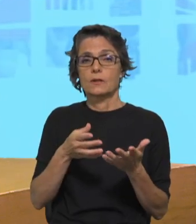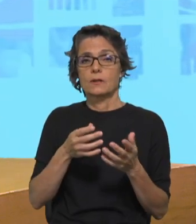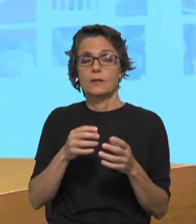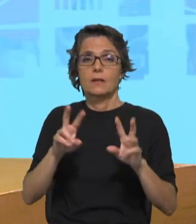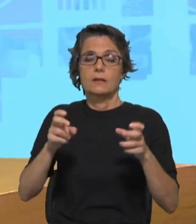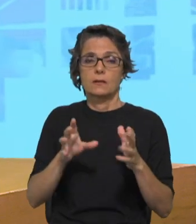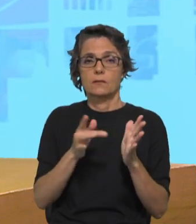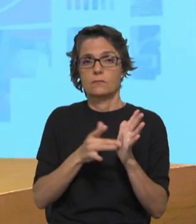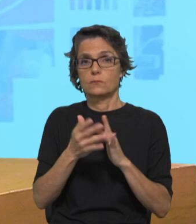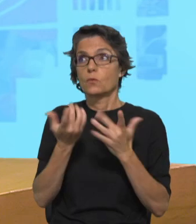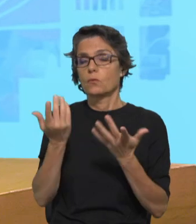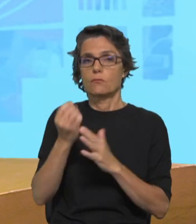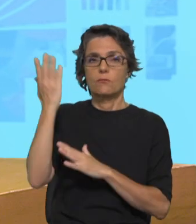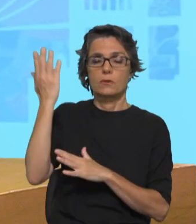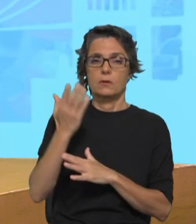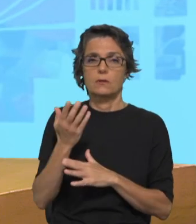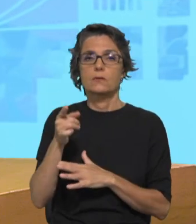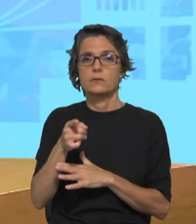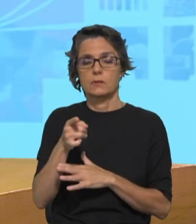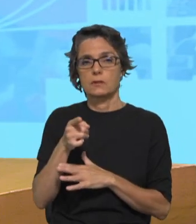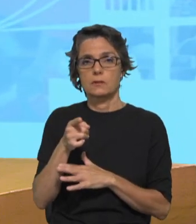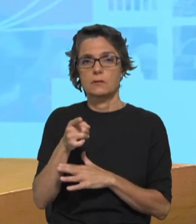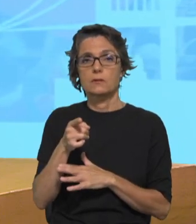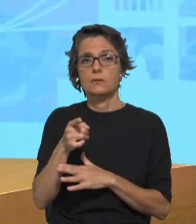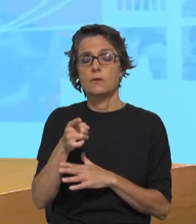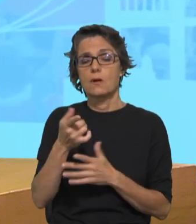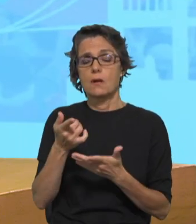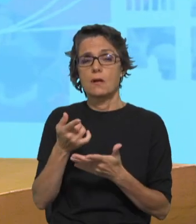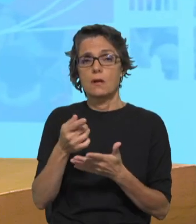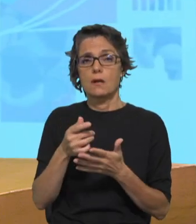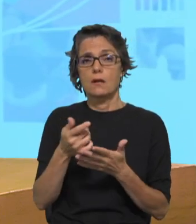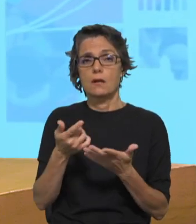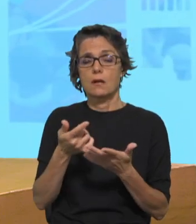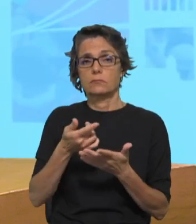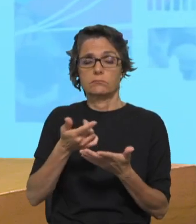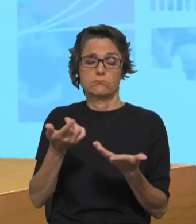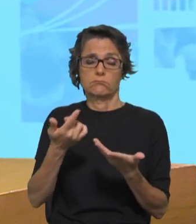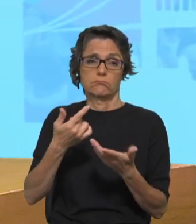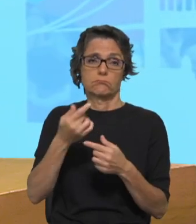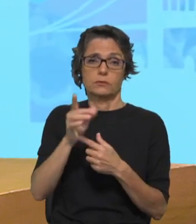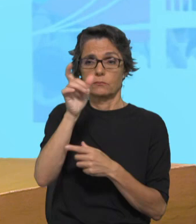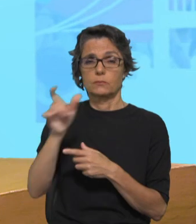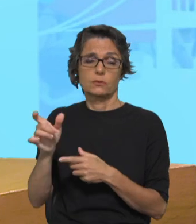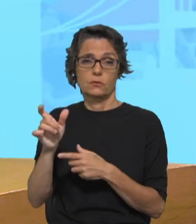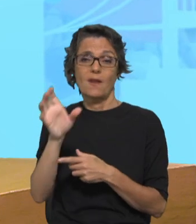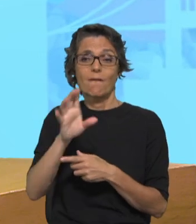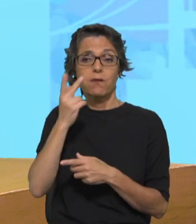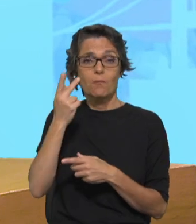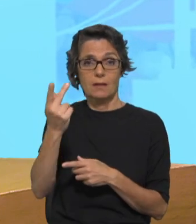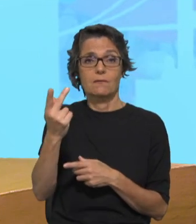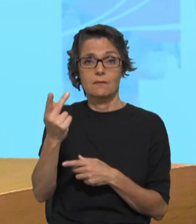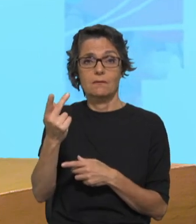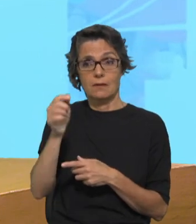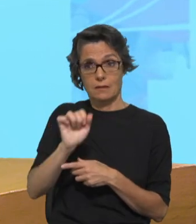implicitamente, aliás, há imensos documentos do magistério da Igreja que falam disso, uma pessoa, pela sua maneira de viver, pode estar